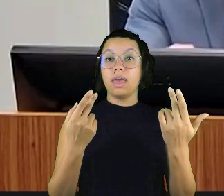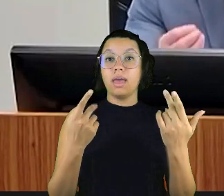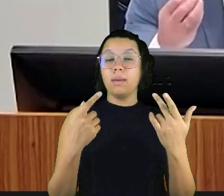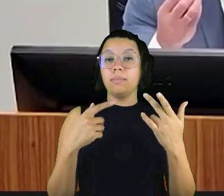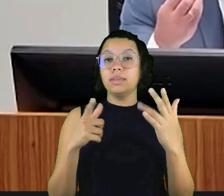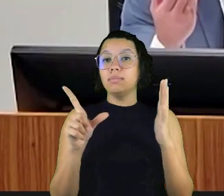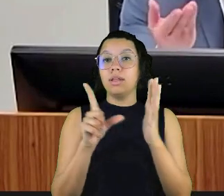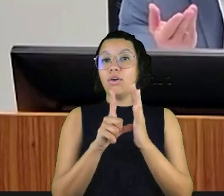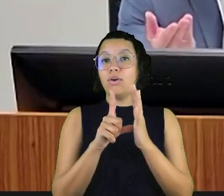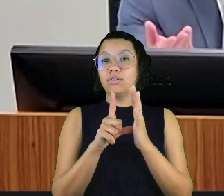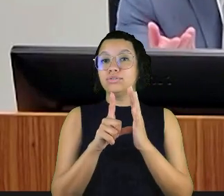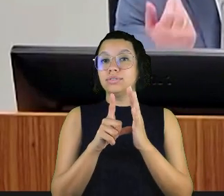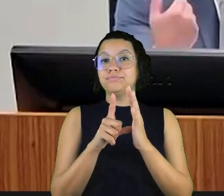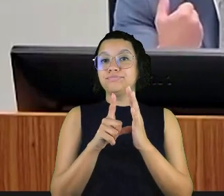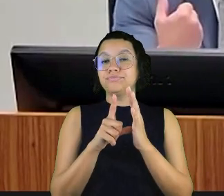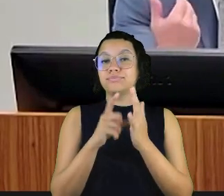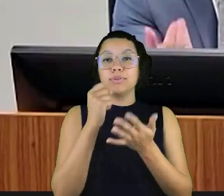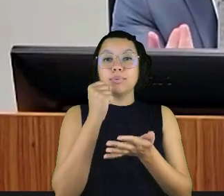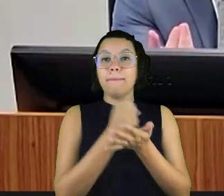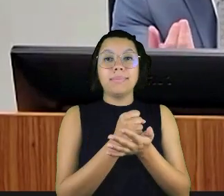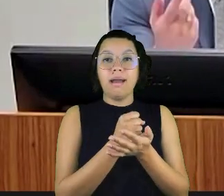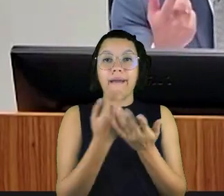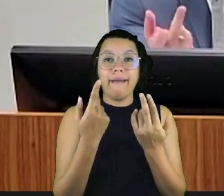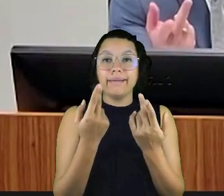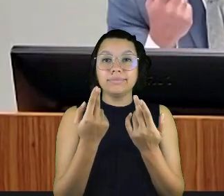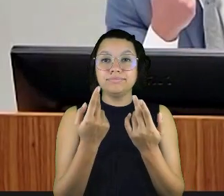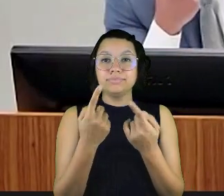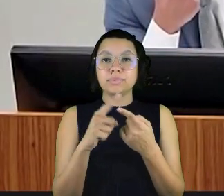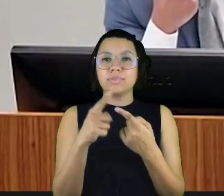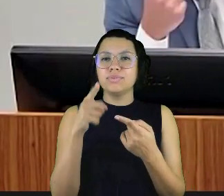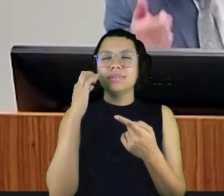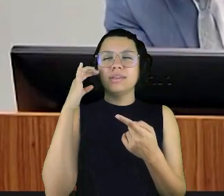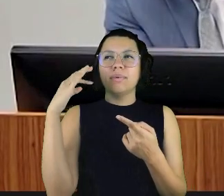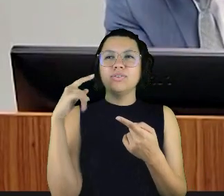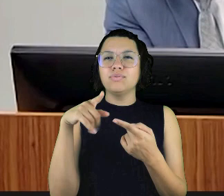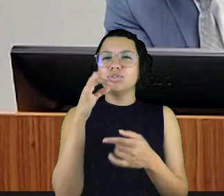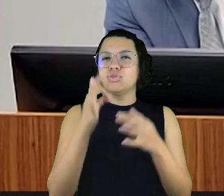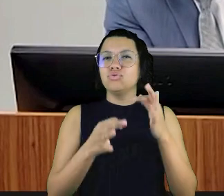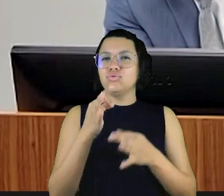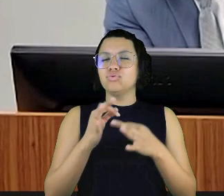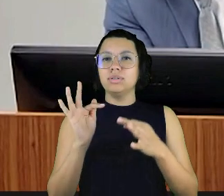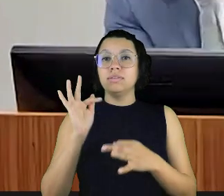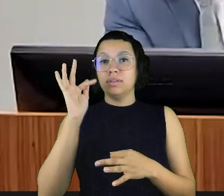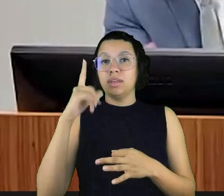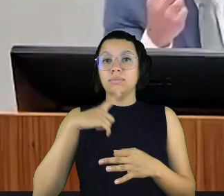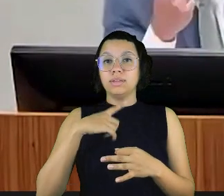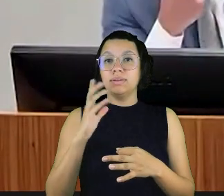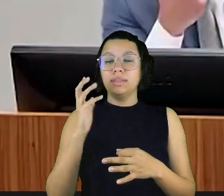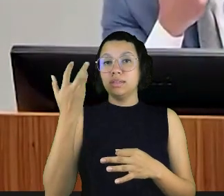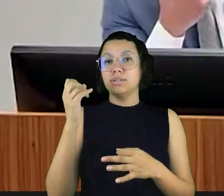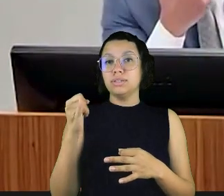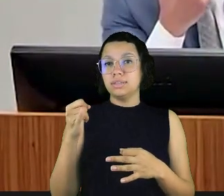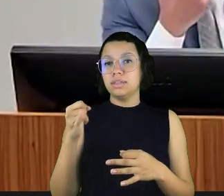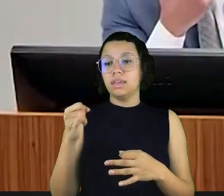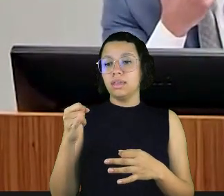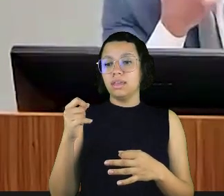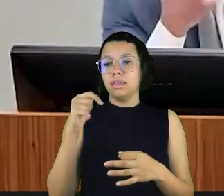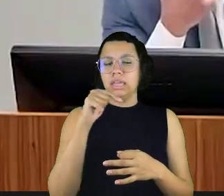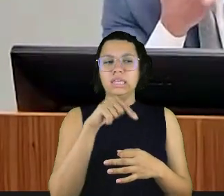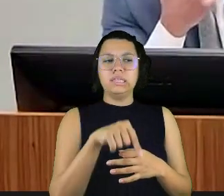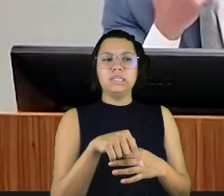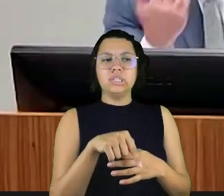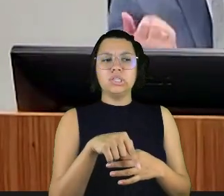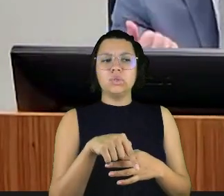Mas veja, você imagina você, juiz federal, tendo que decidir se isso aqui é perfume ou água de